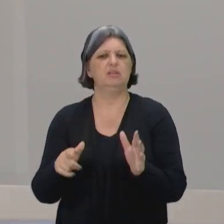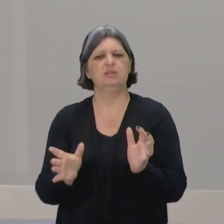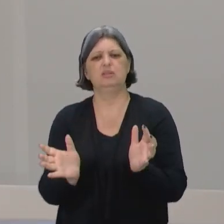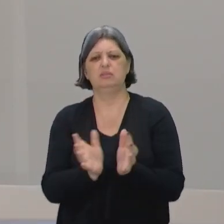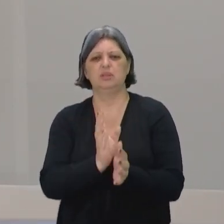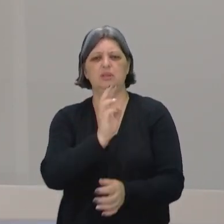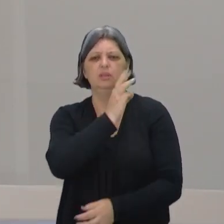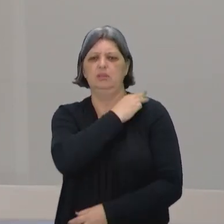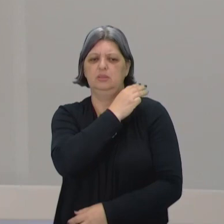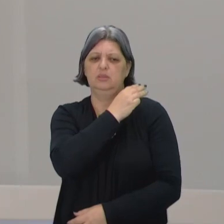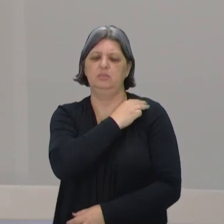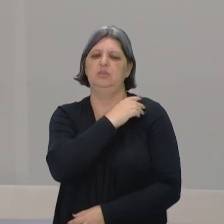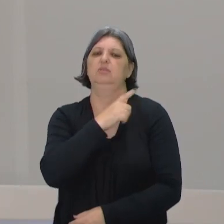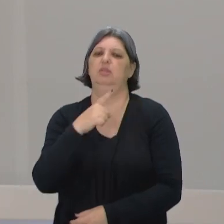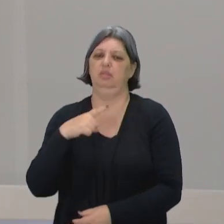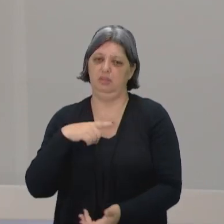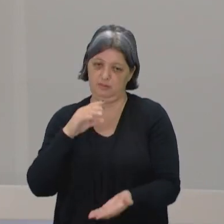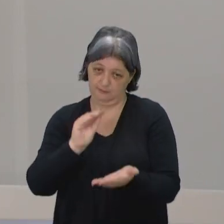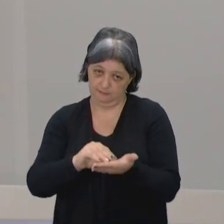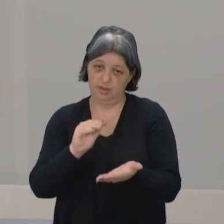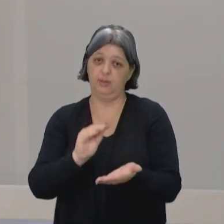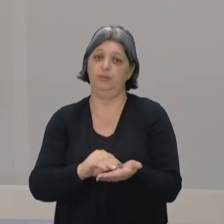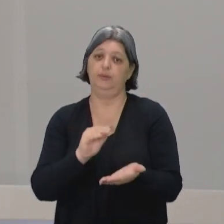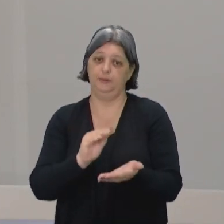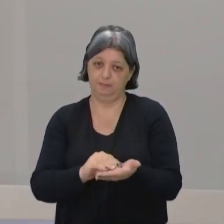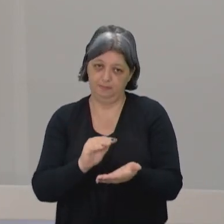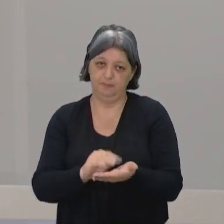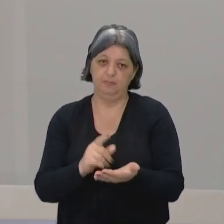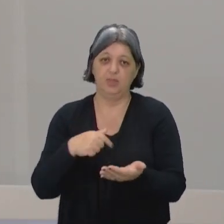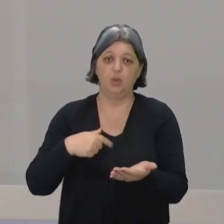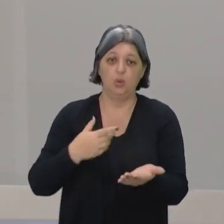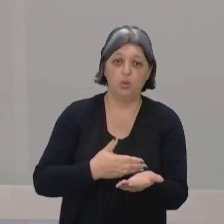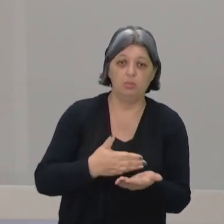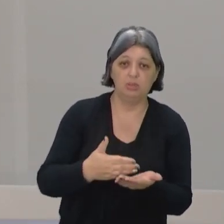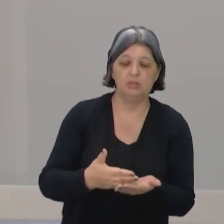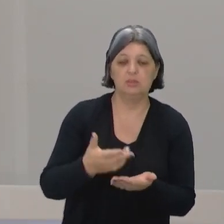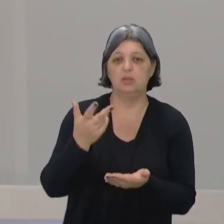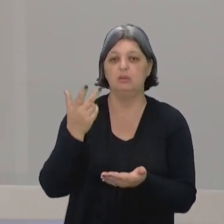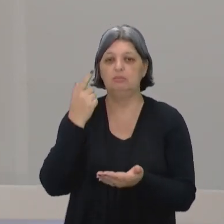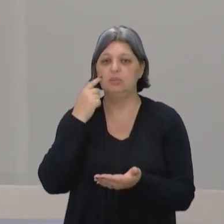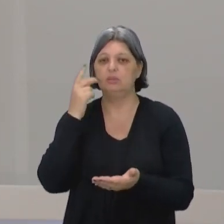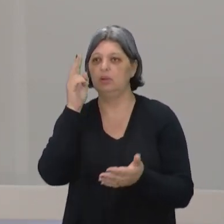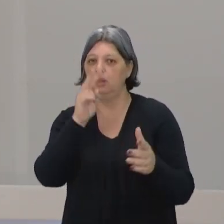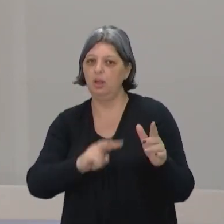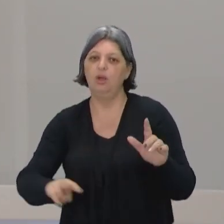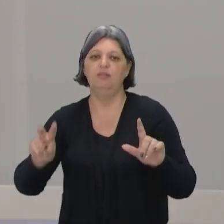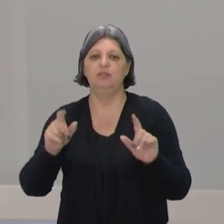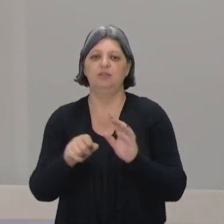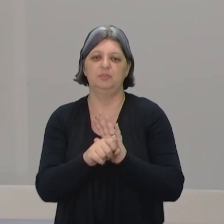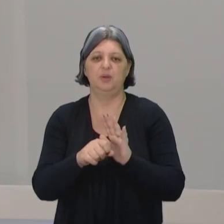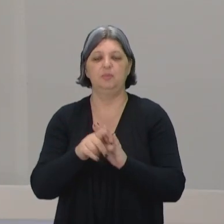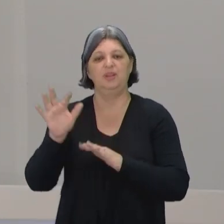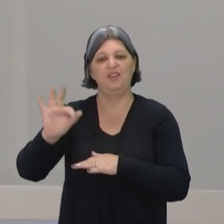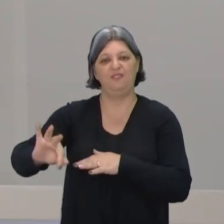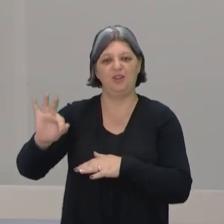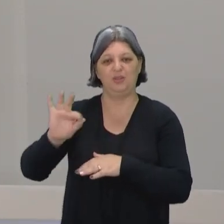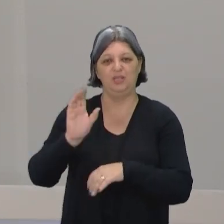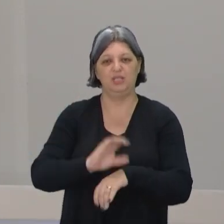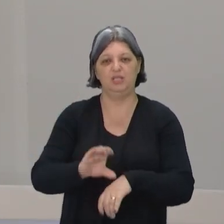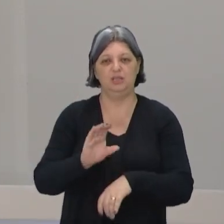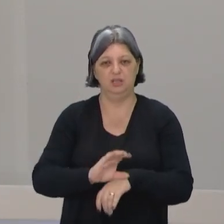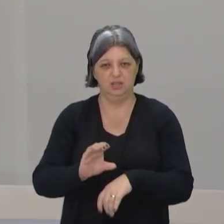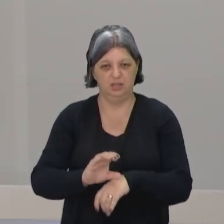essa falta. E, por incrível que pareça, eu fui começar ali a ter uma outra visão na faculdade. Acho que pelo nosso próprio curso, né? A questão